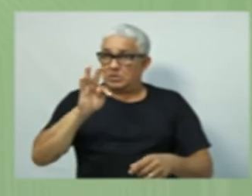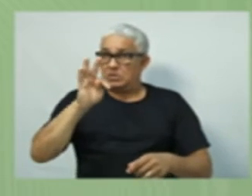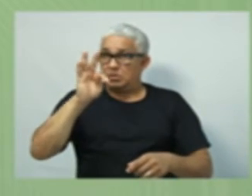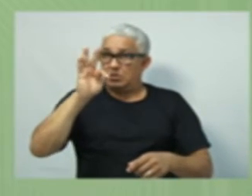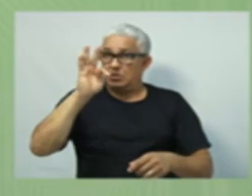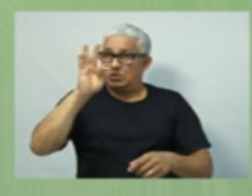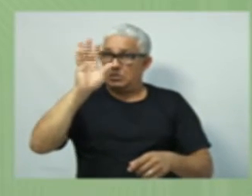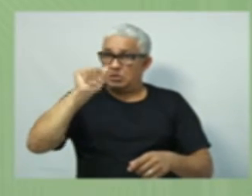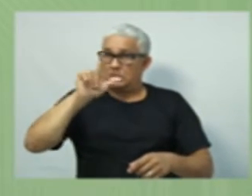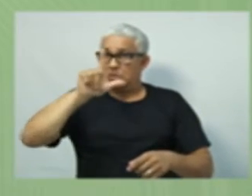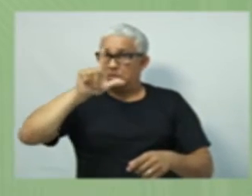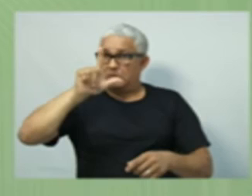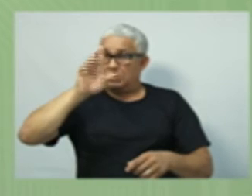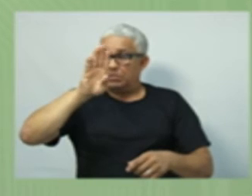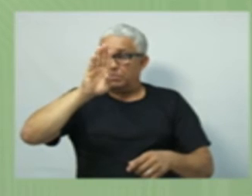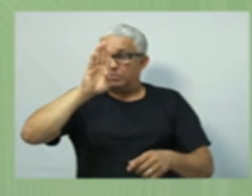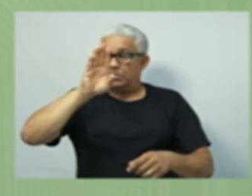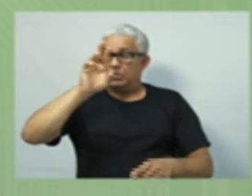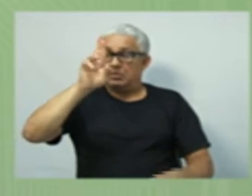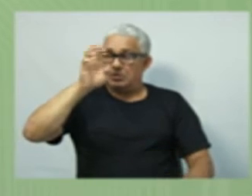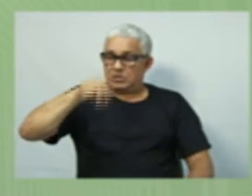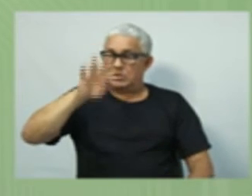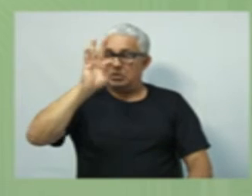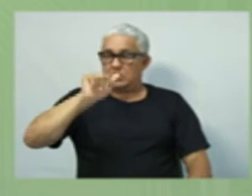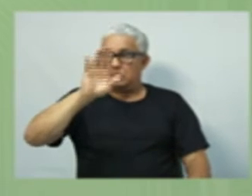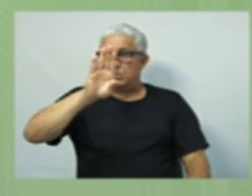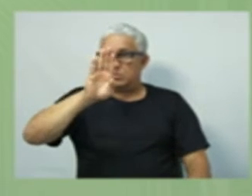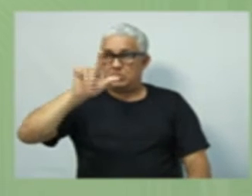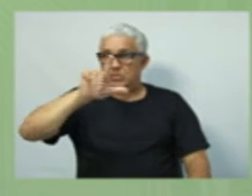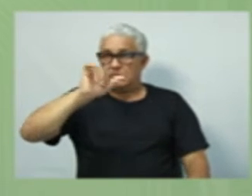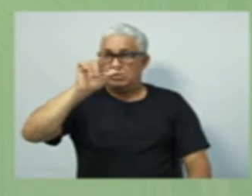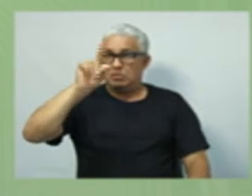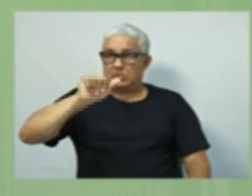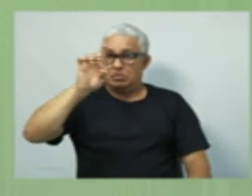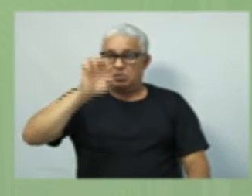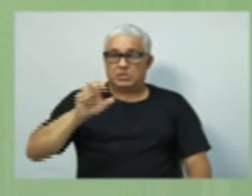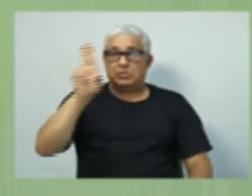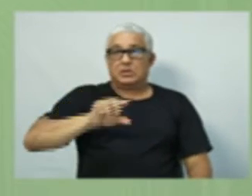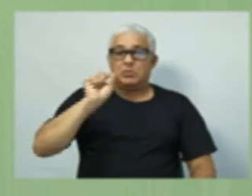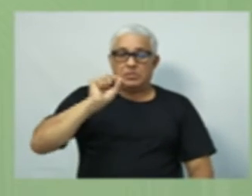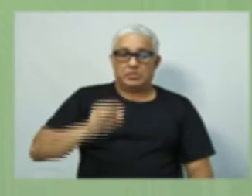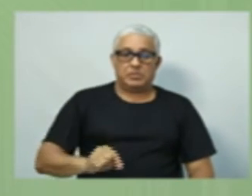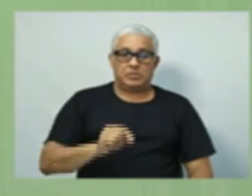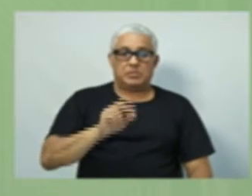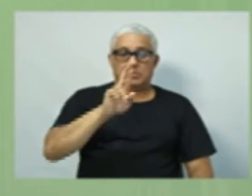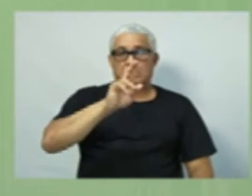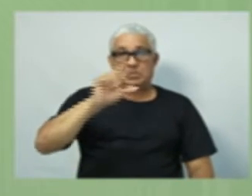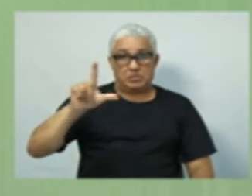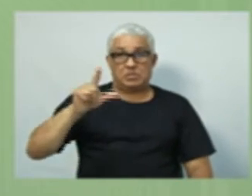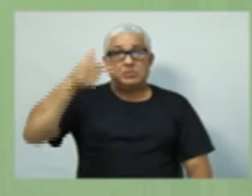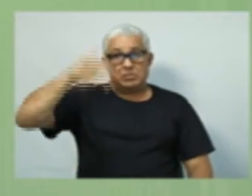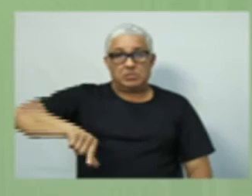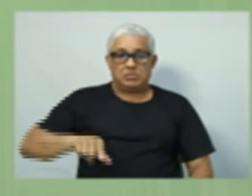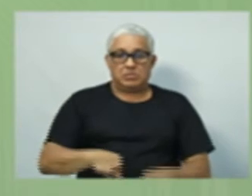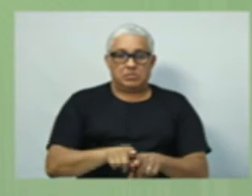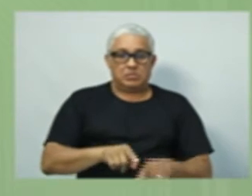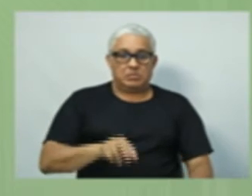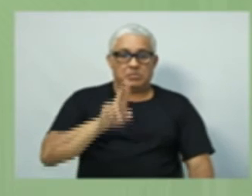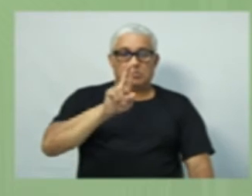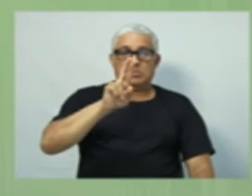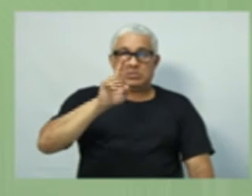capital que investiu naquela empresa correto vou usar o que pra isso eu vou usar receita líquida novamente resultado bruto